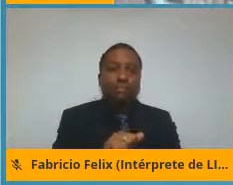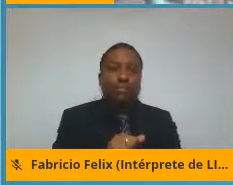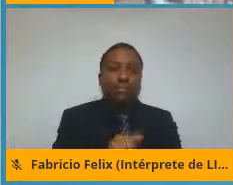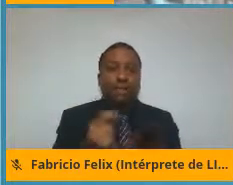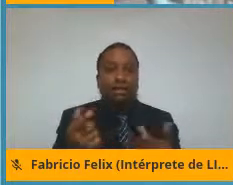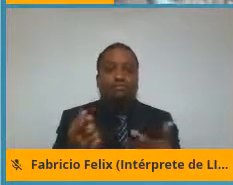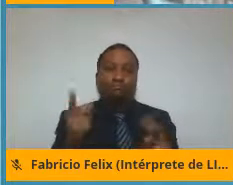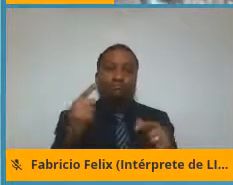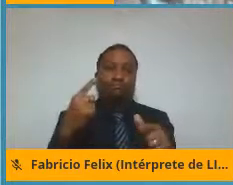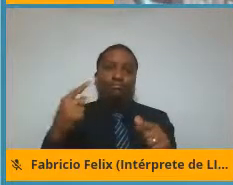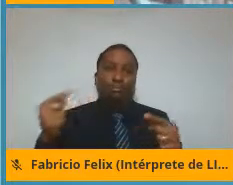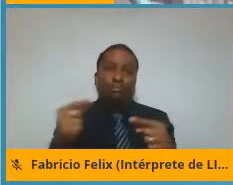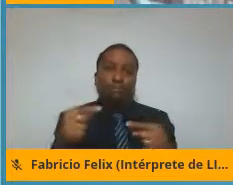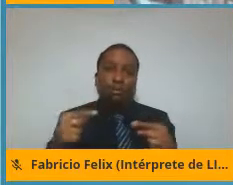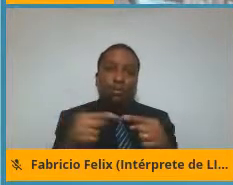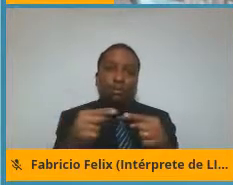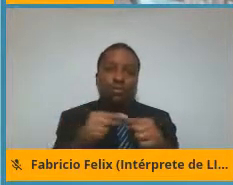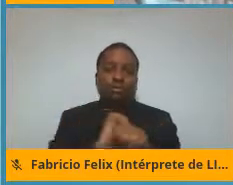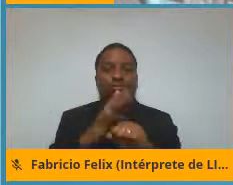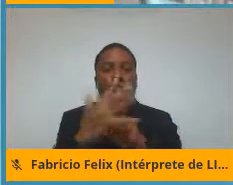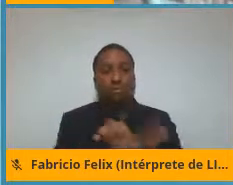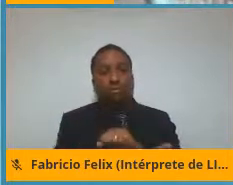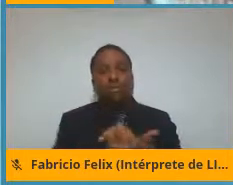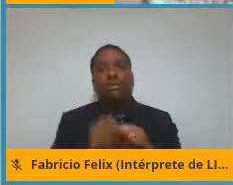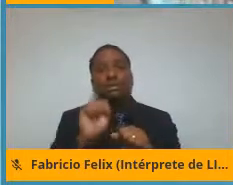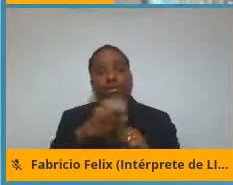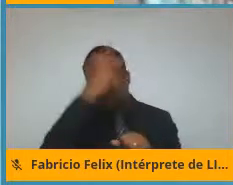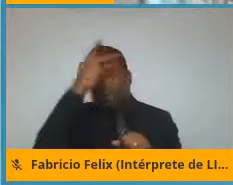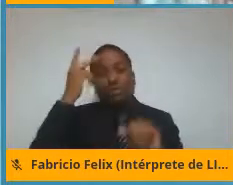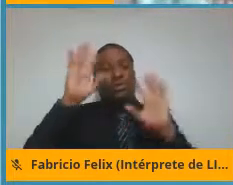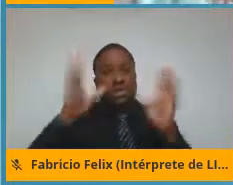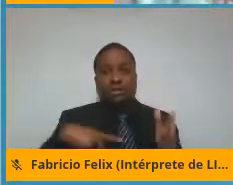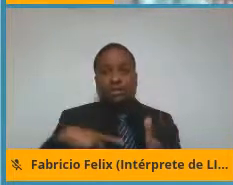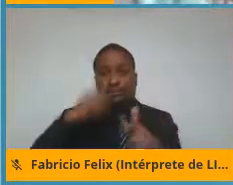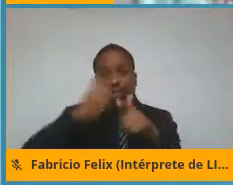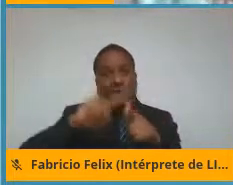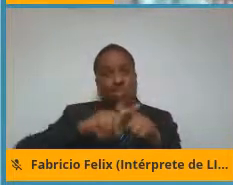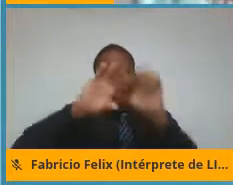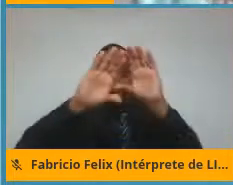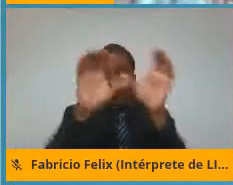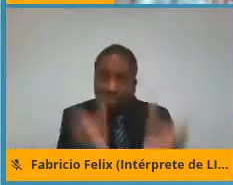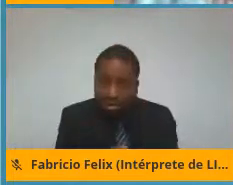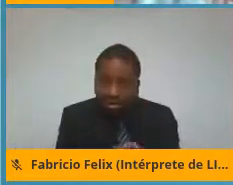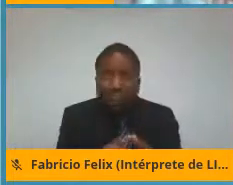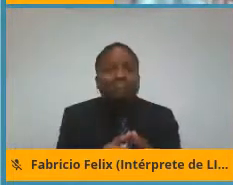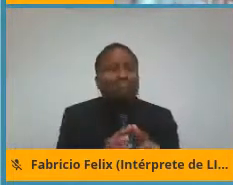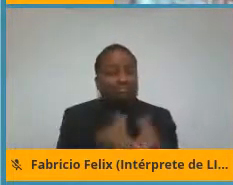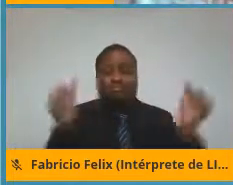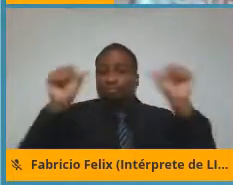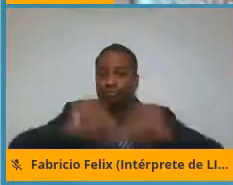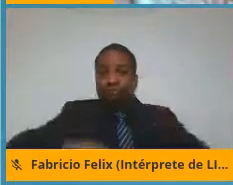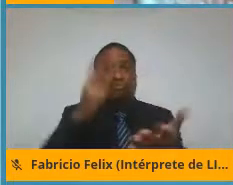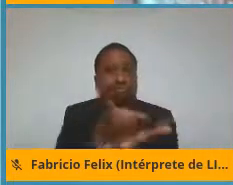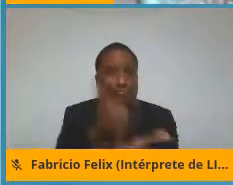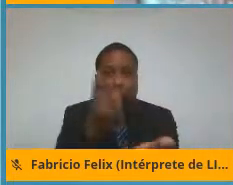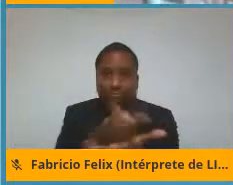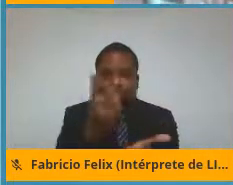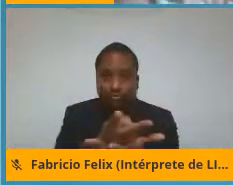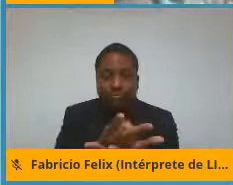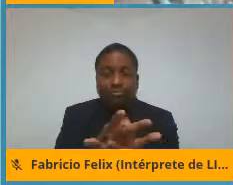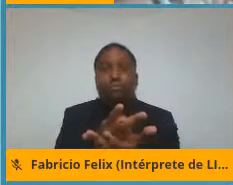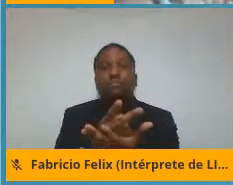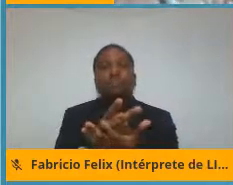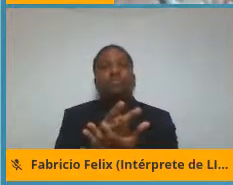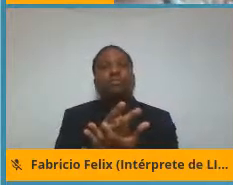uma situação comum. E aí, se o paciente já tiver lesão renal, essa lesão pode se tornar permanente. O quadro